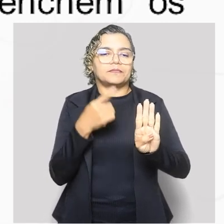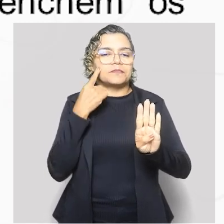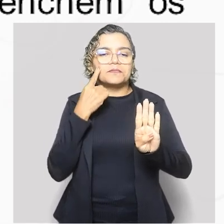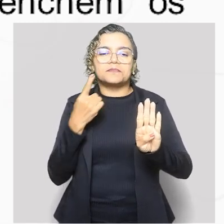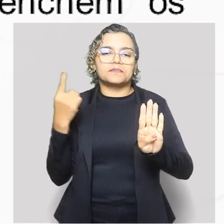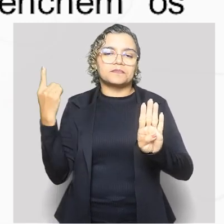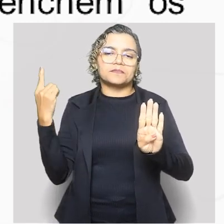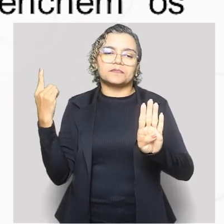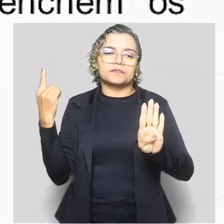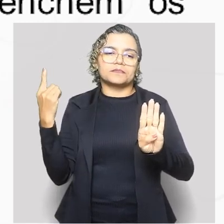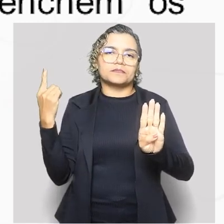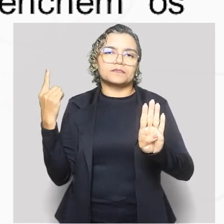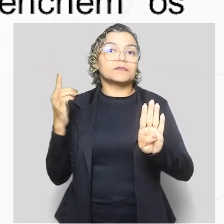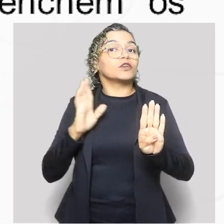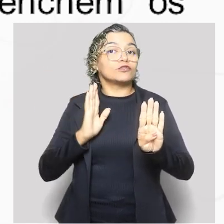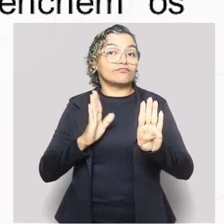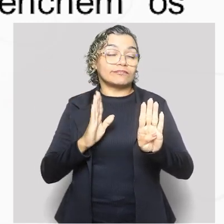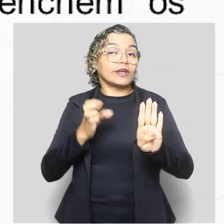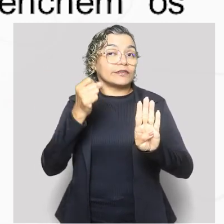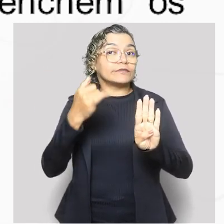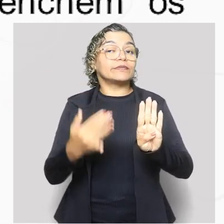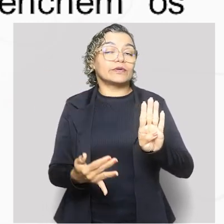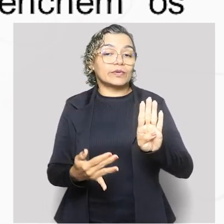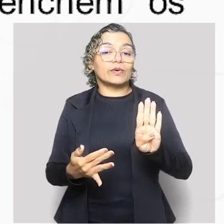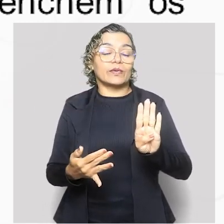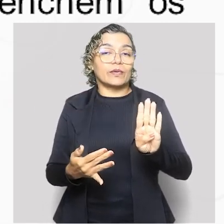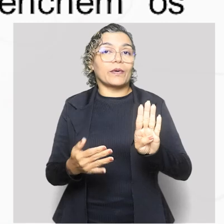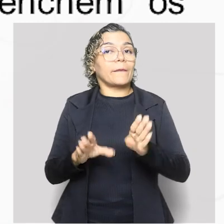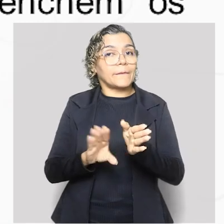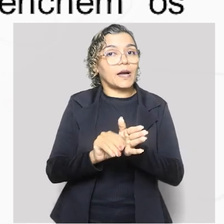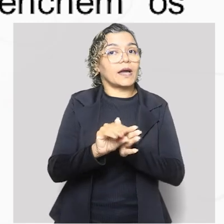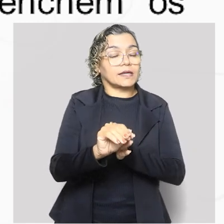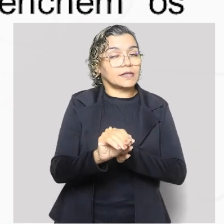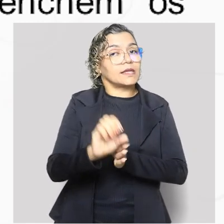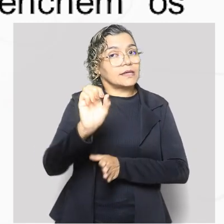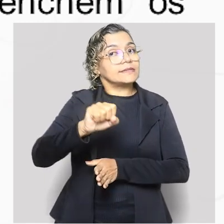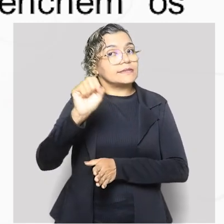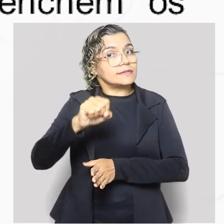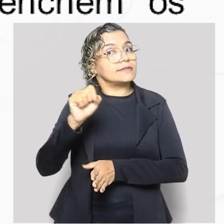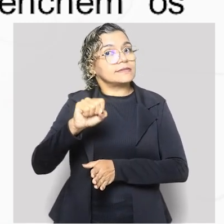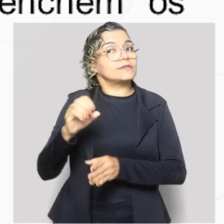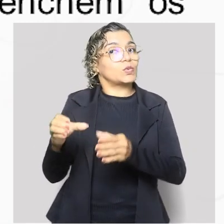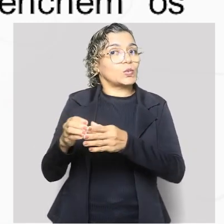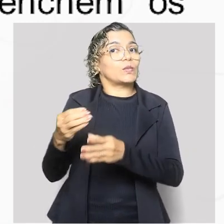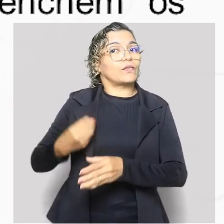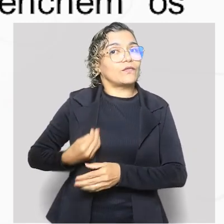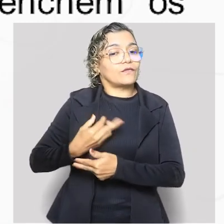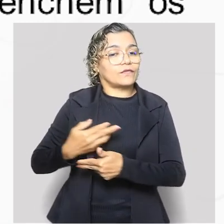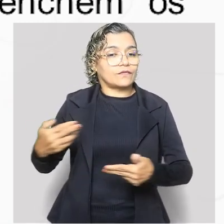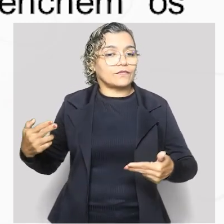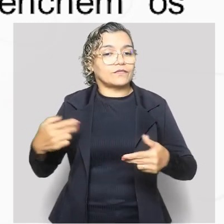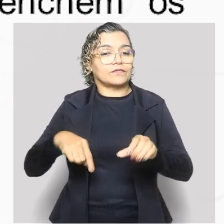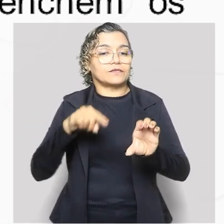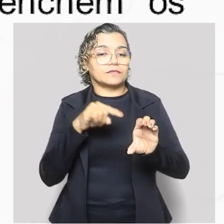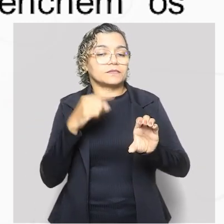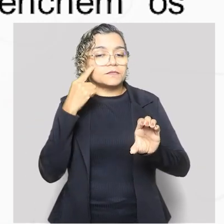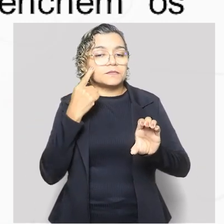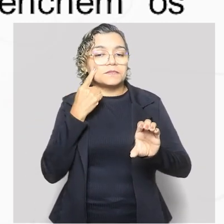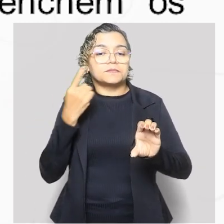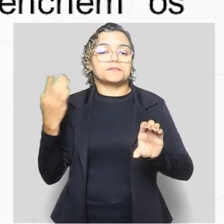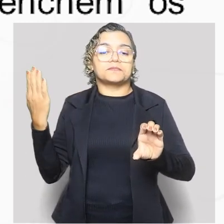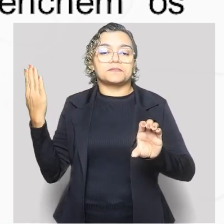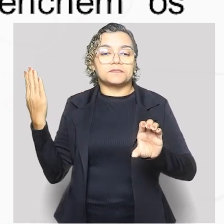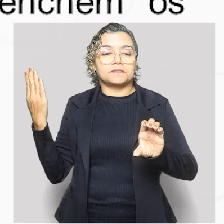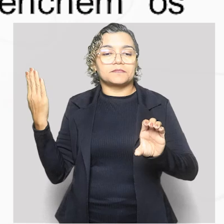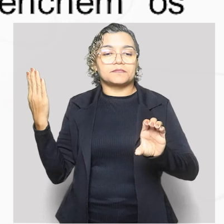nem bactéria é ser vivo, e a gente já falou durante a nossa aula que bactéria é sim ser vivo. Lá na letra C, fala para vocês, os